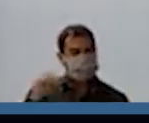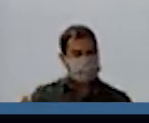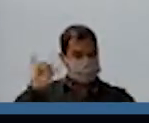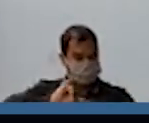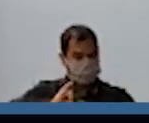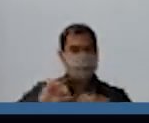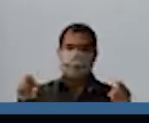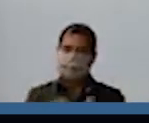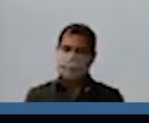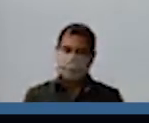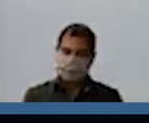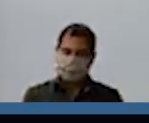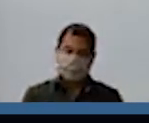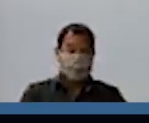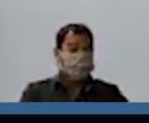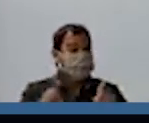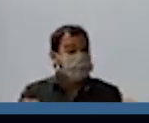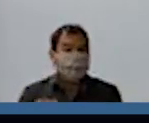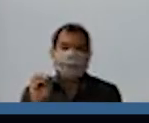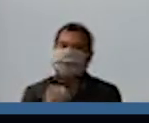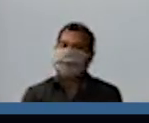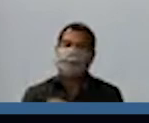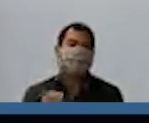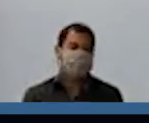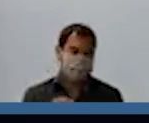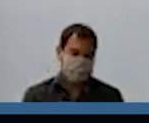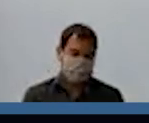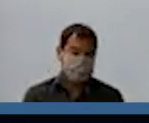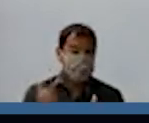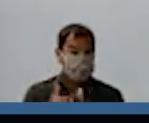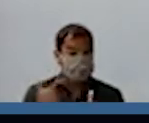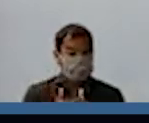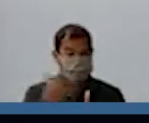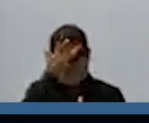mas não tem sido suficiente devido ao alto grau de contaminações.